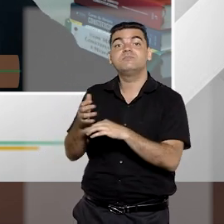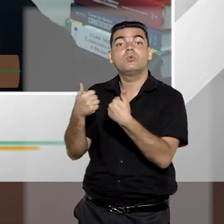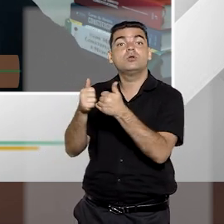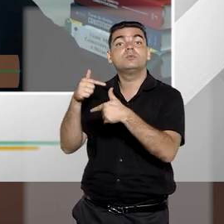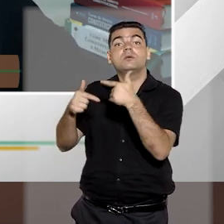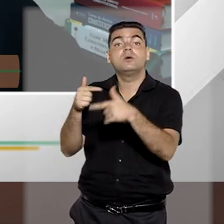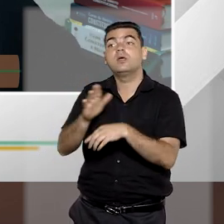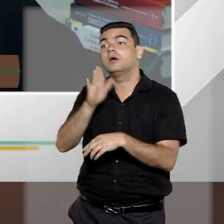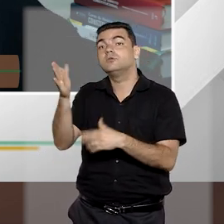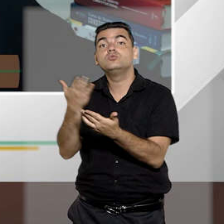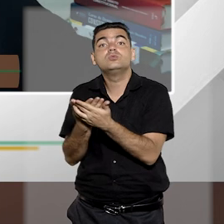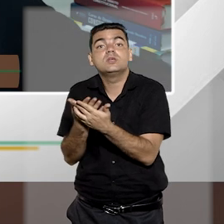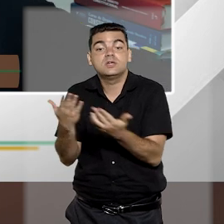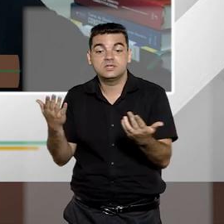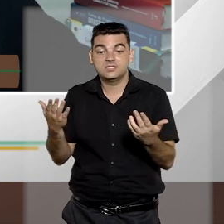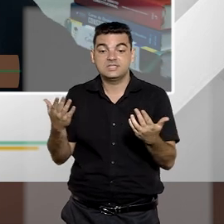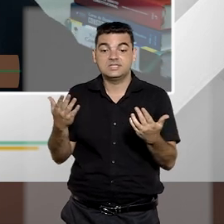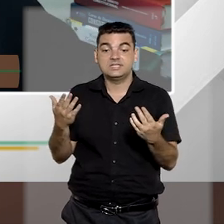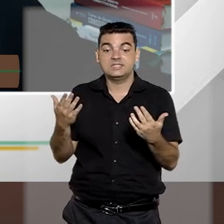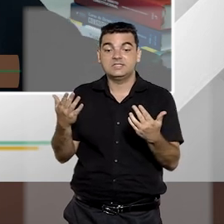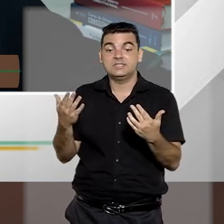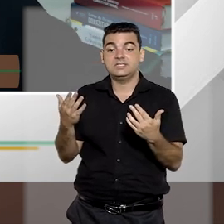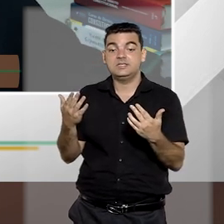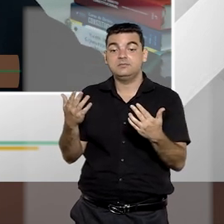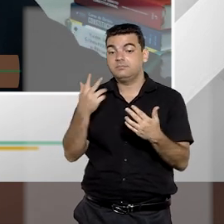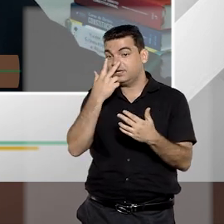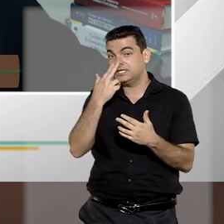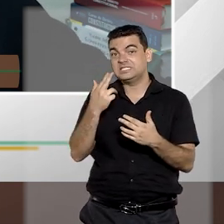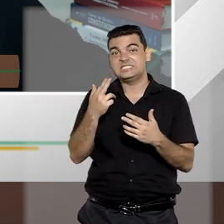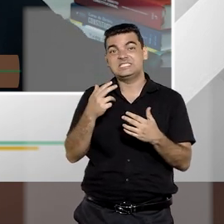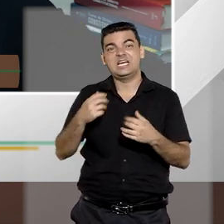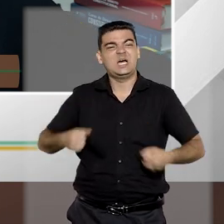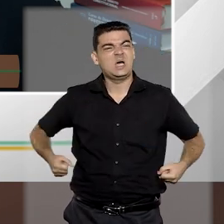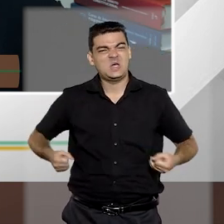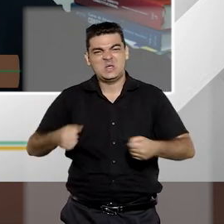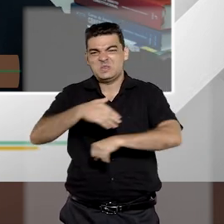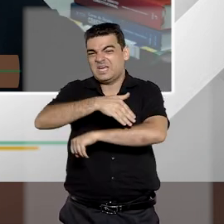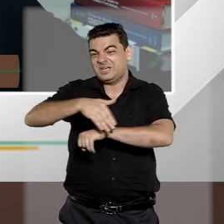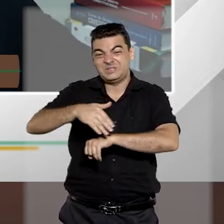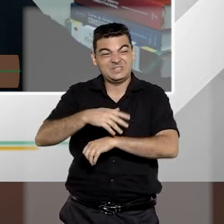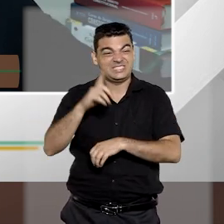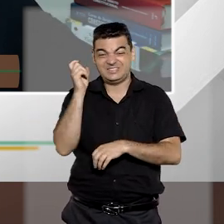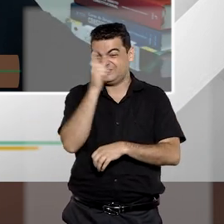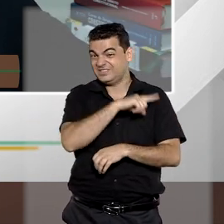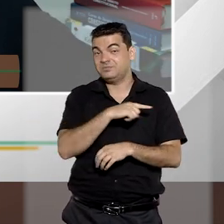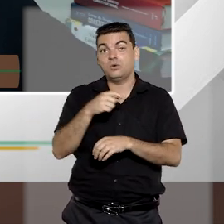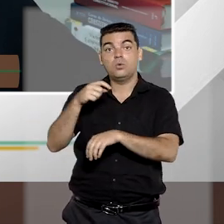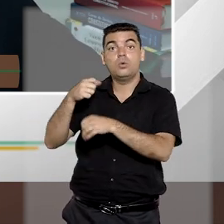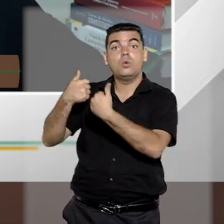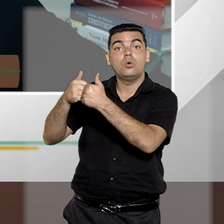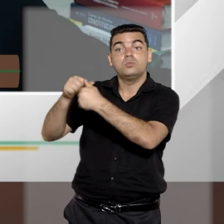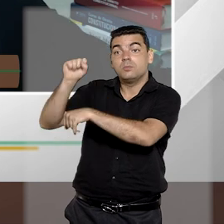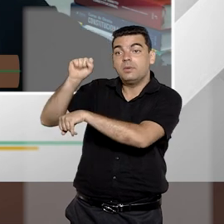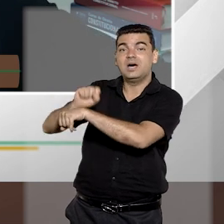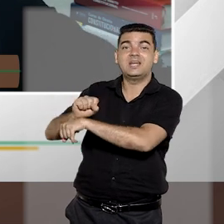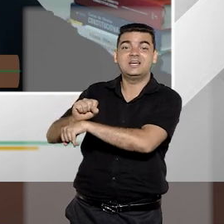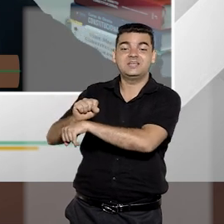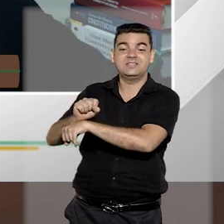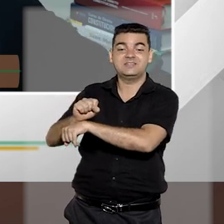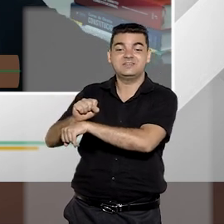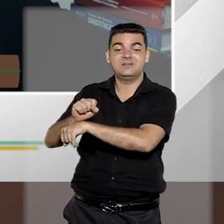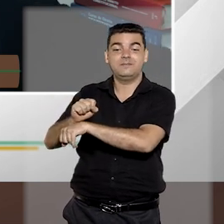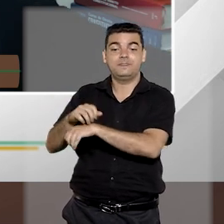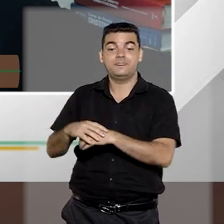para trabalhar, para sair para estudar, e chega, você tem os desafios, né? Você precisa que o ônibus que chega ali na tua área de